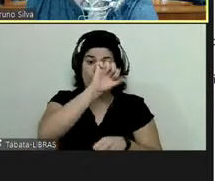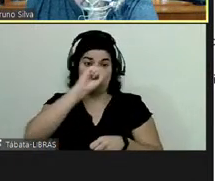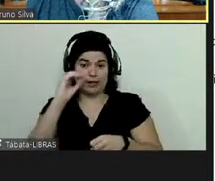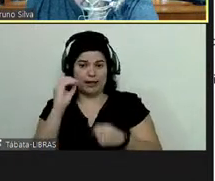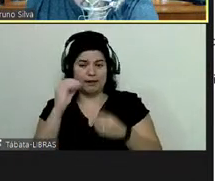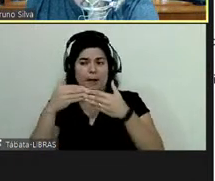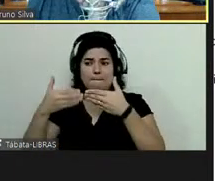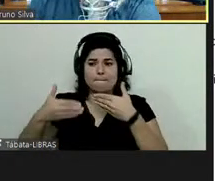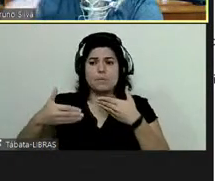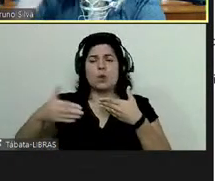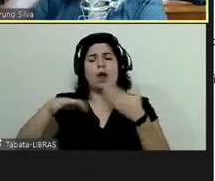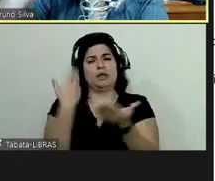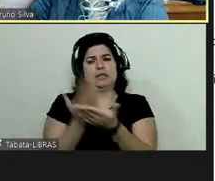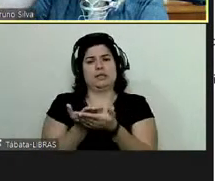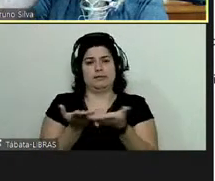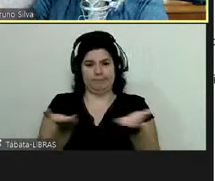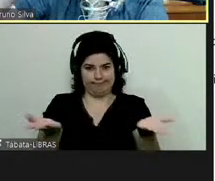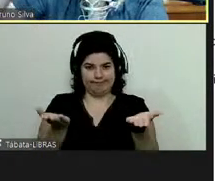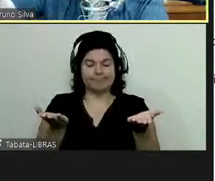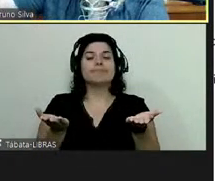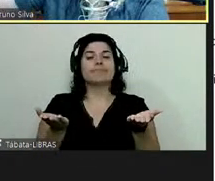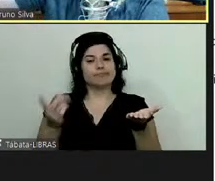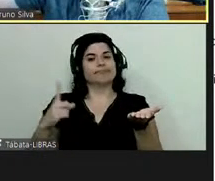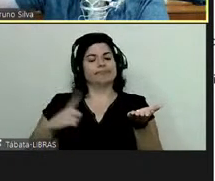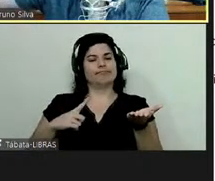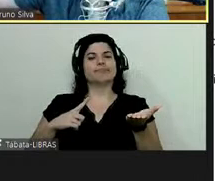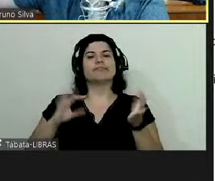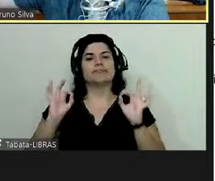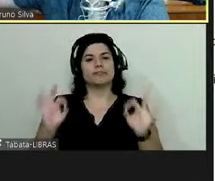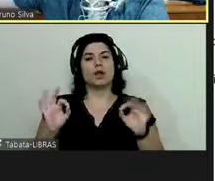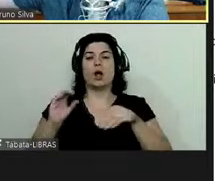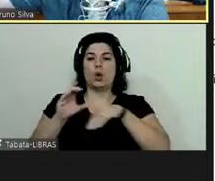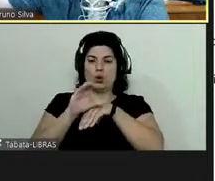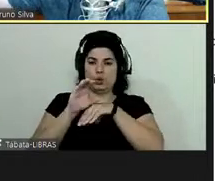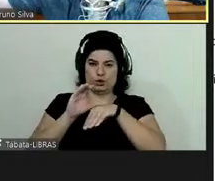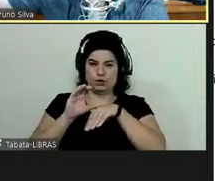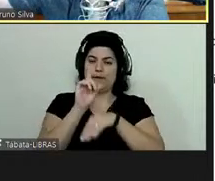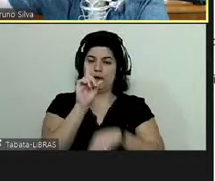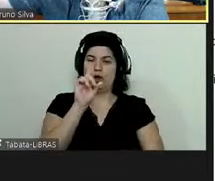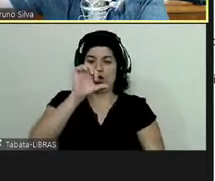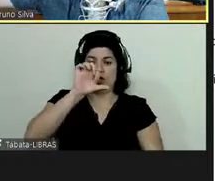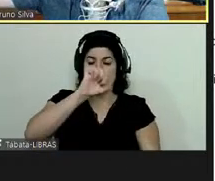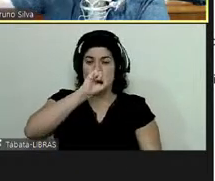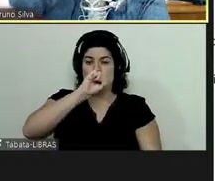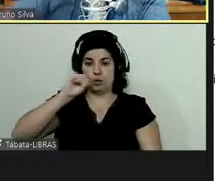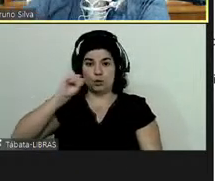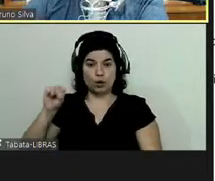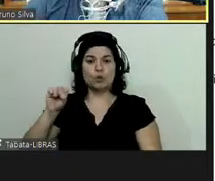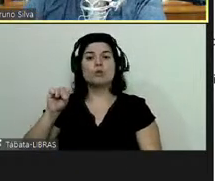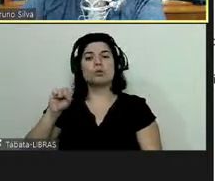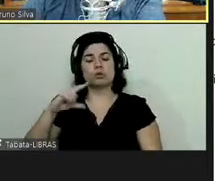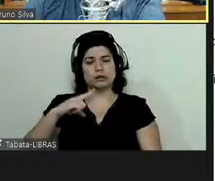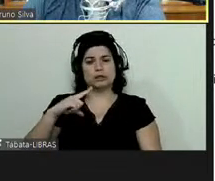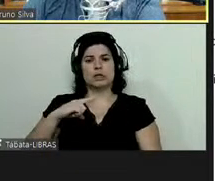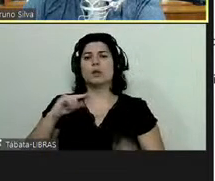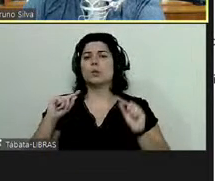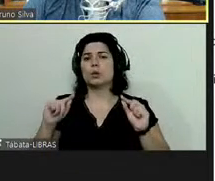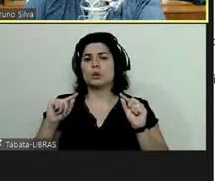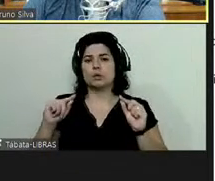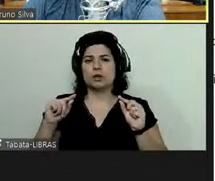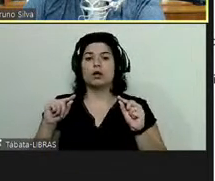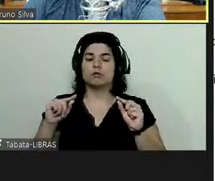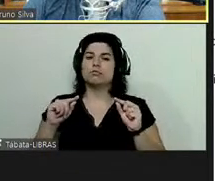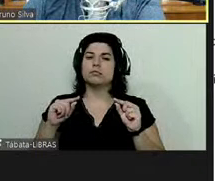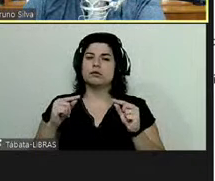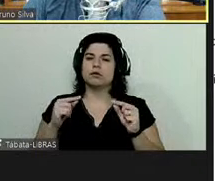né então inevitavelmente a Constituição de 88 ela vai consagrar e